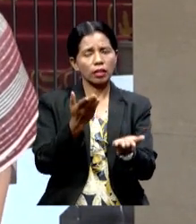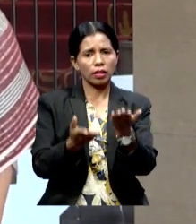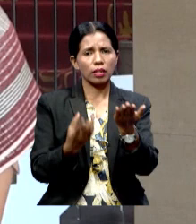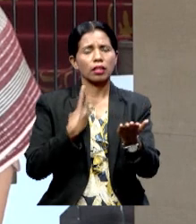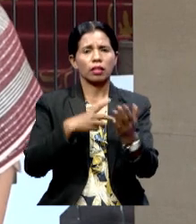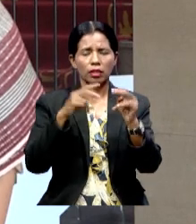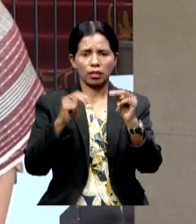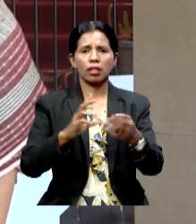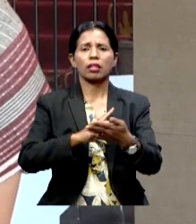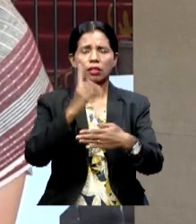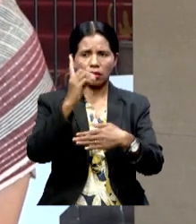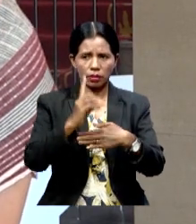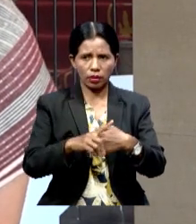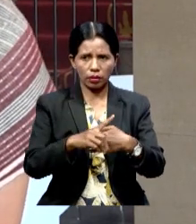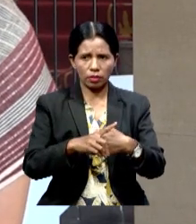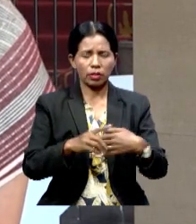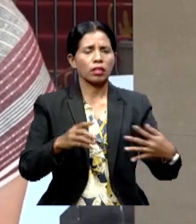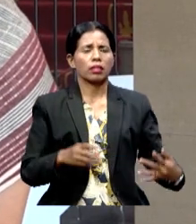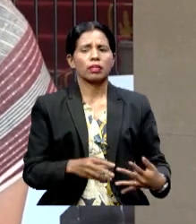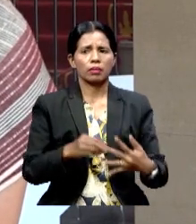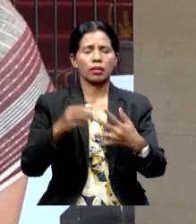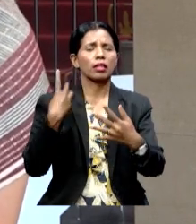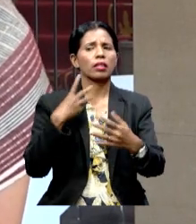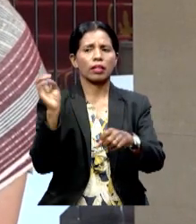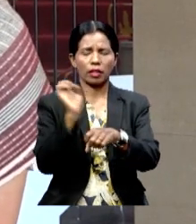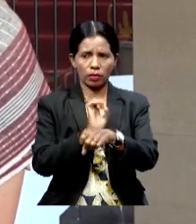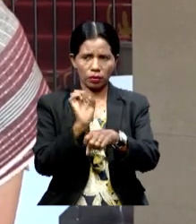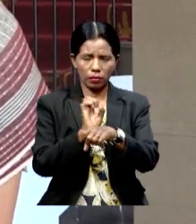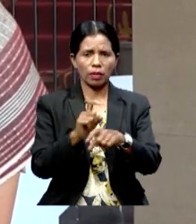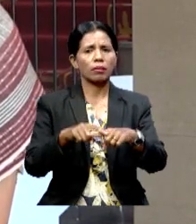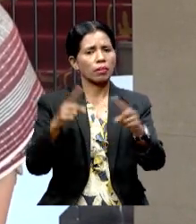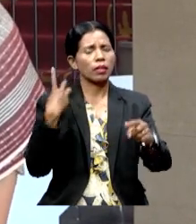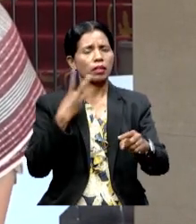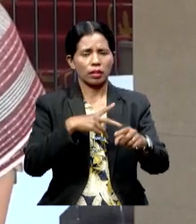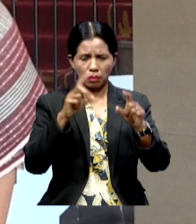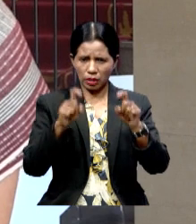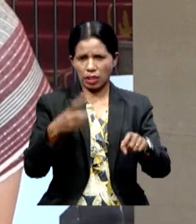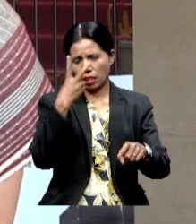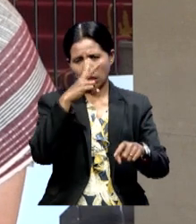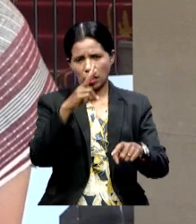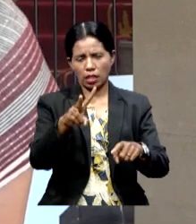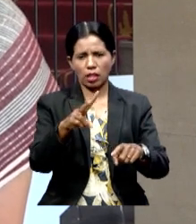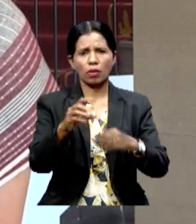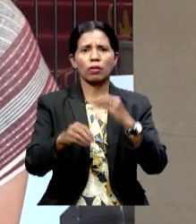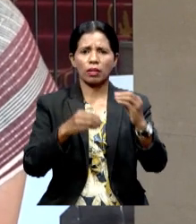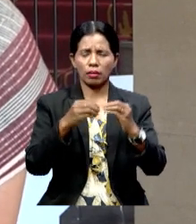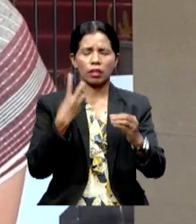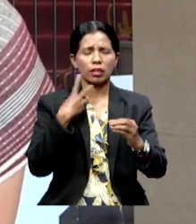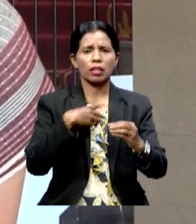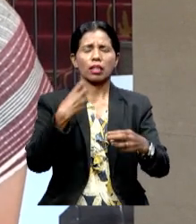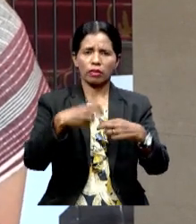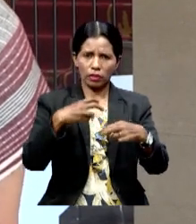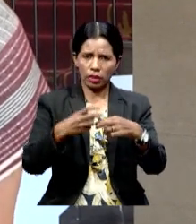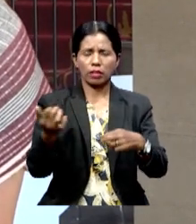ita tensa desenvolve, liu-liu ita ni ekonomi rai lara, maibe ita mos tensa rema, resolve uluk lai ita ni obstaklu sirane para